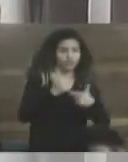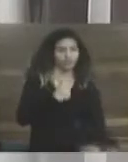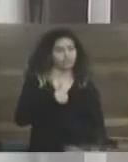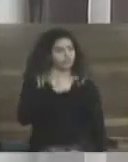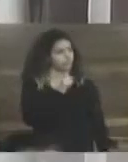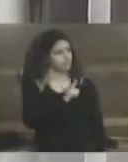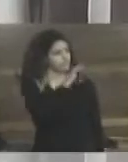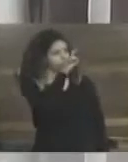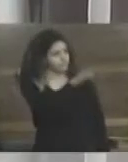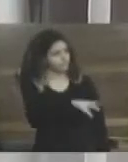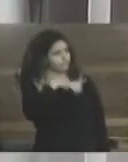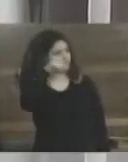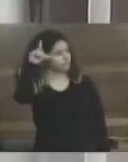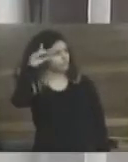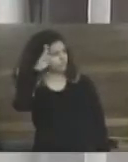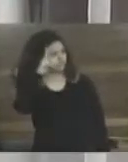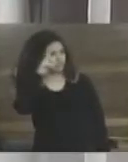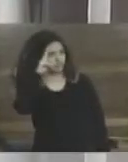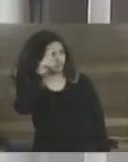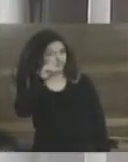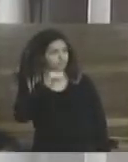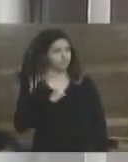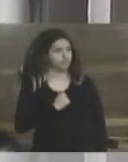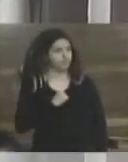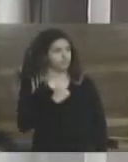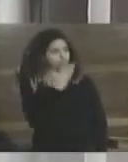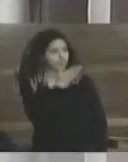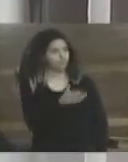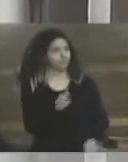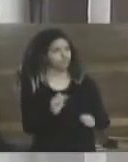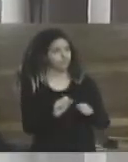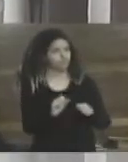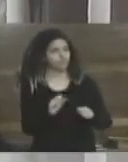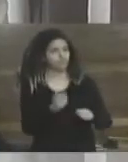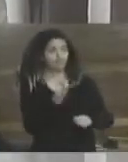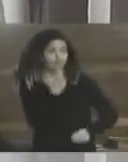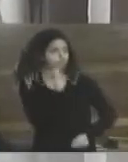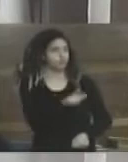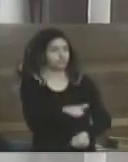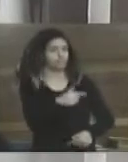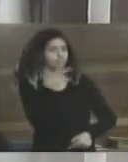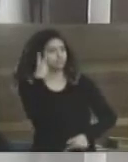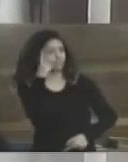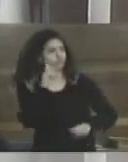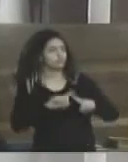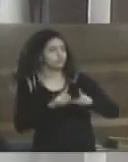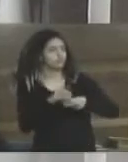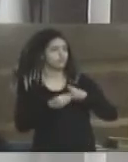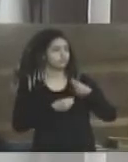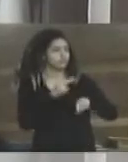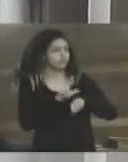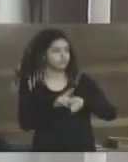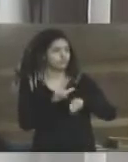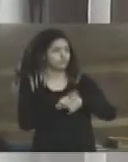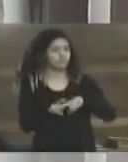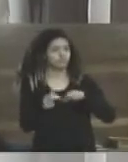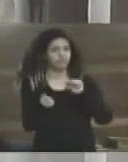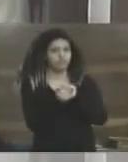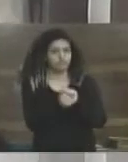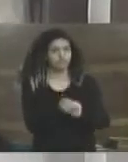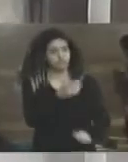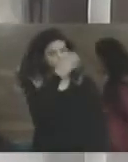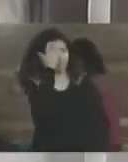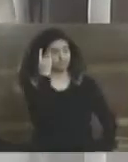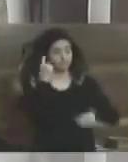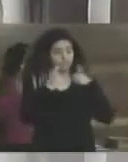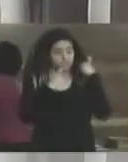certeza que você acompanhou isso de perto, né, não estava no movimento político, mas estava acompanhando como comerciante que é, né, uma pessoa